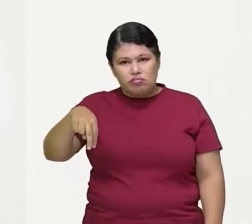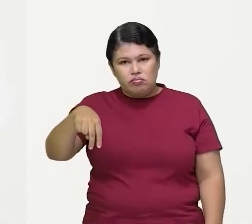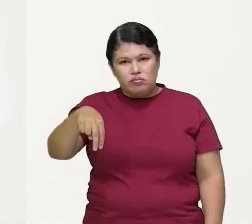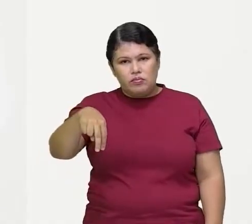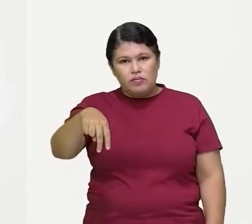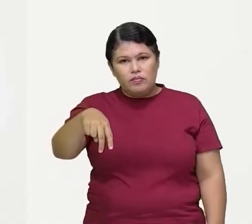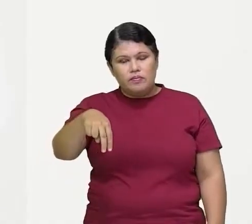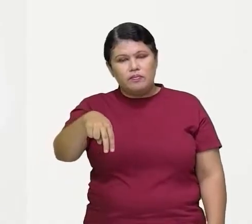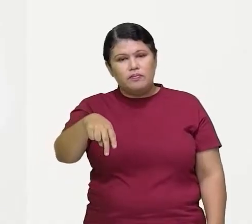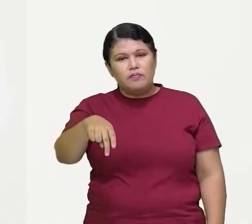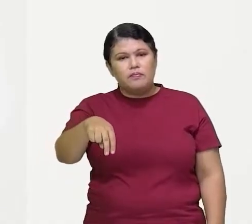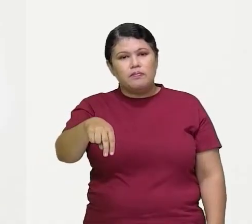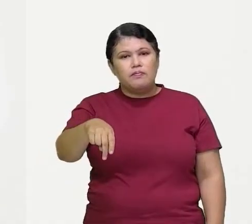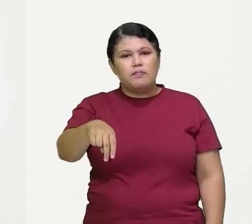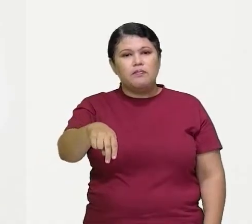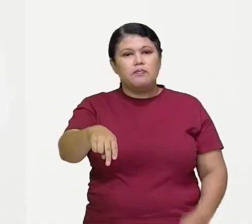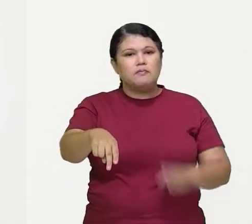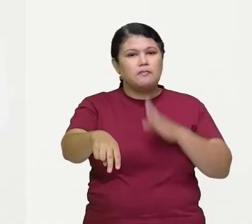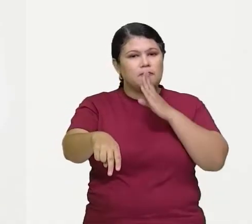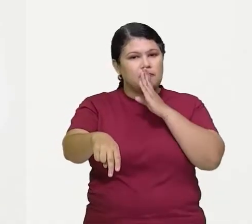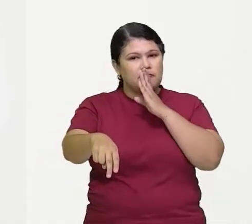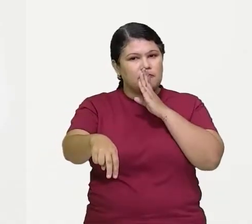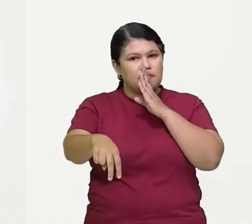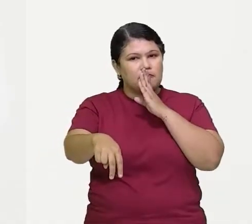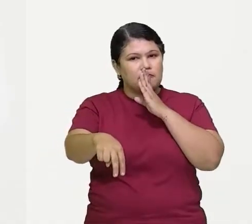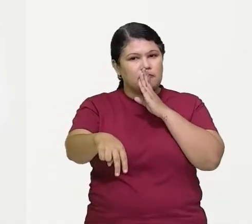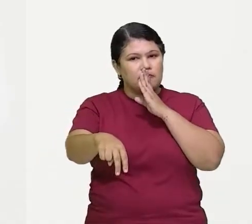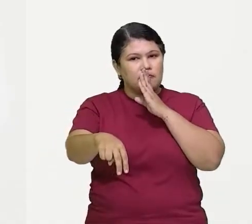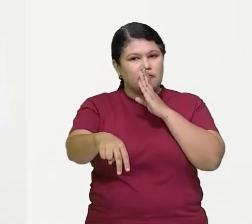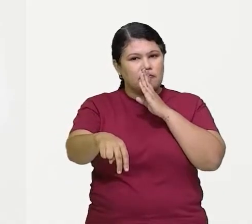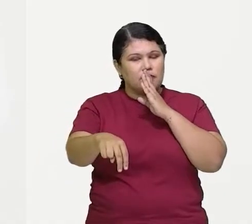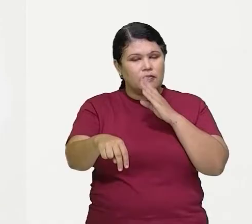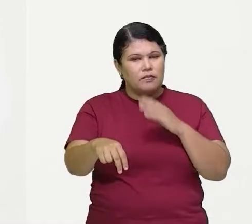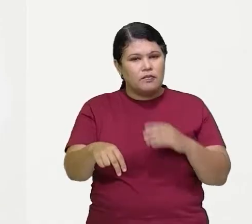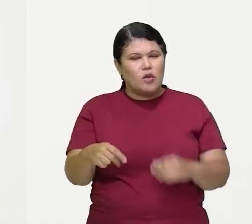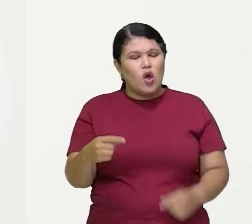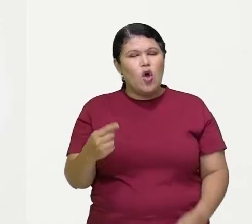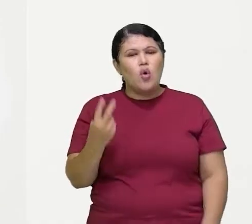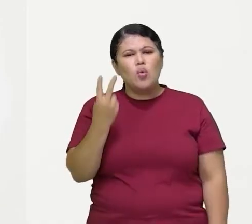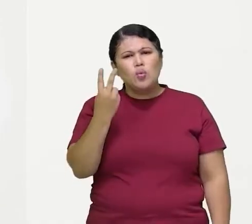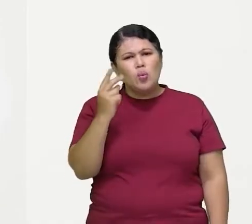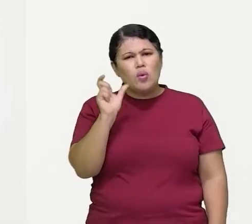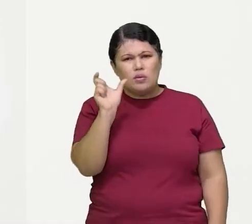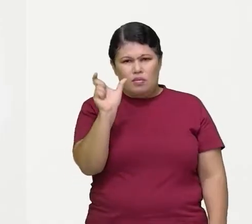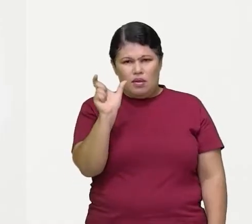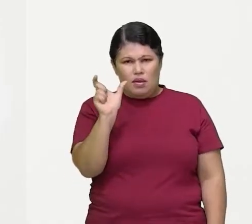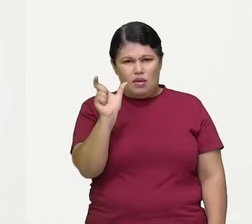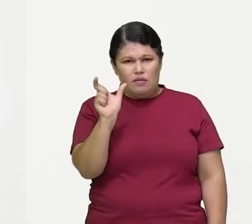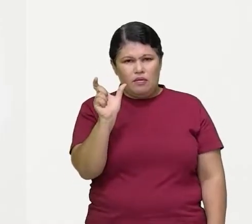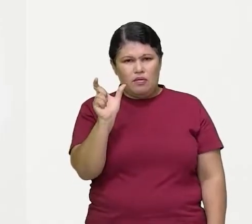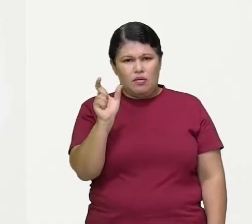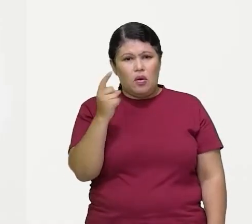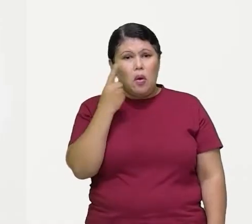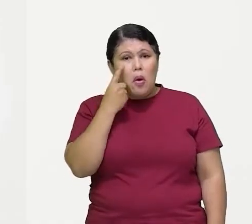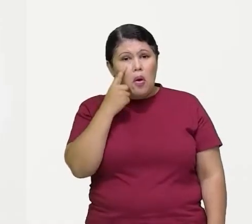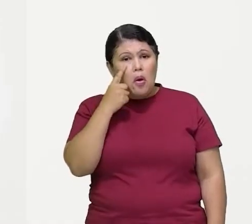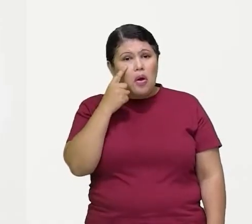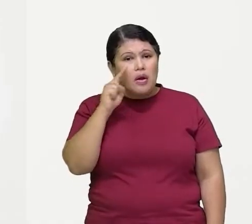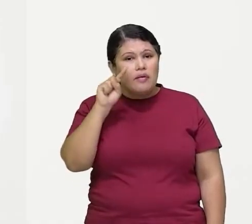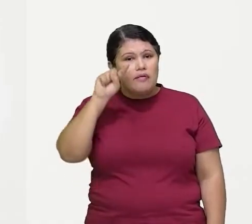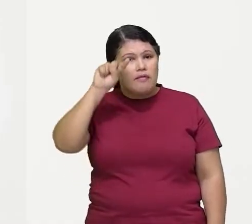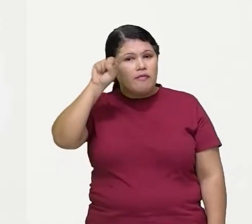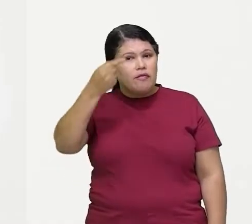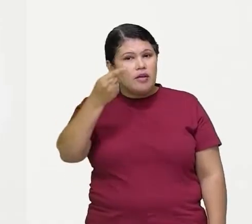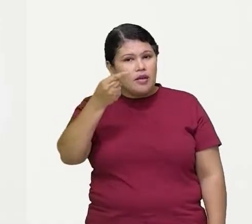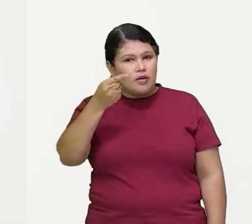rua, silenciosa. As duas palavras, olha quem está aqui, a vírgula.